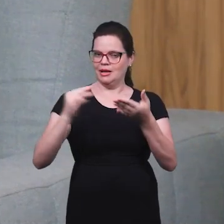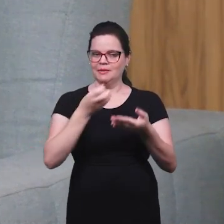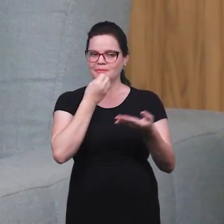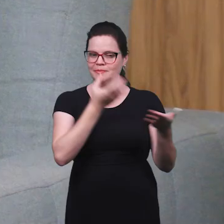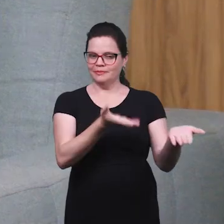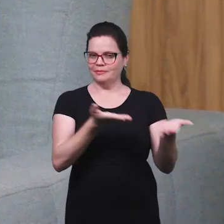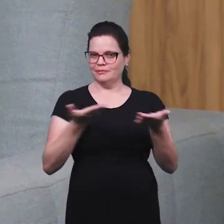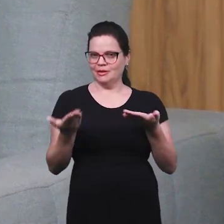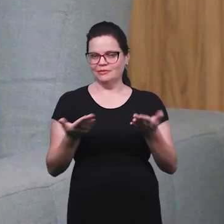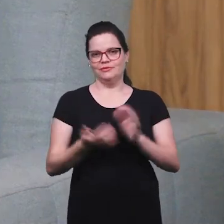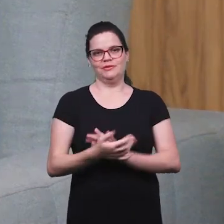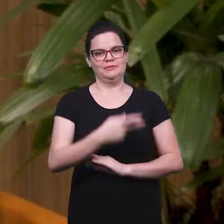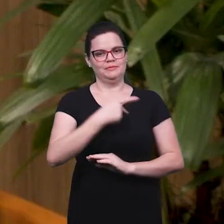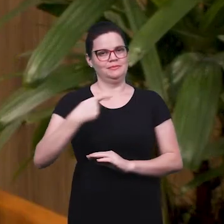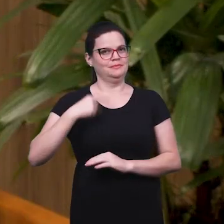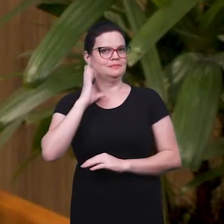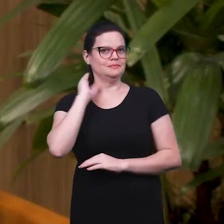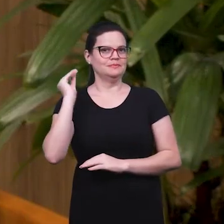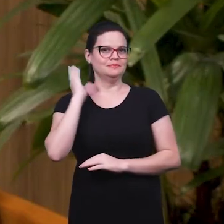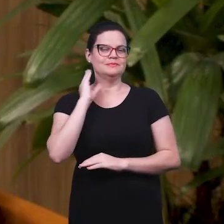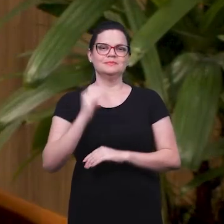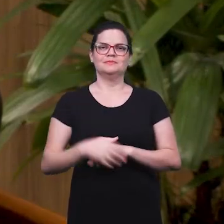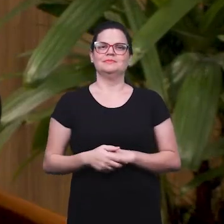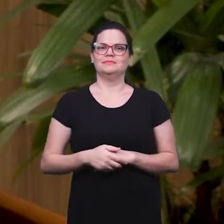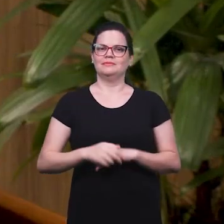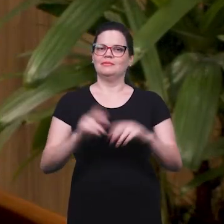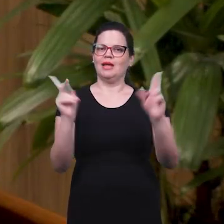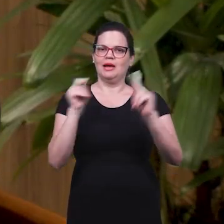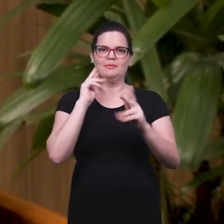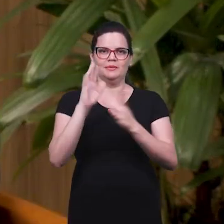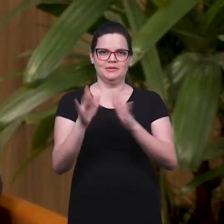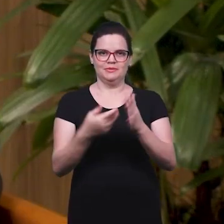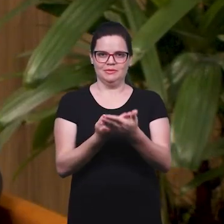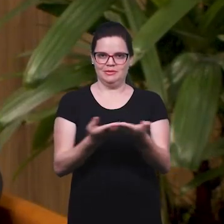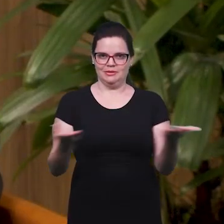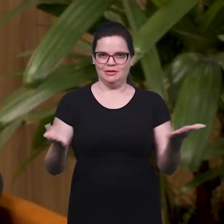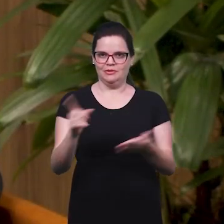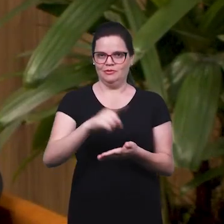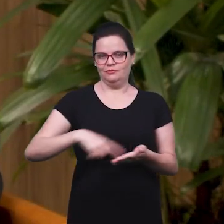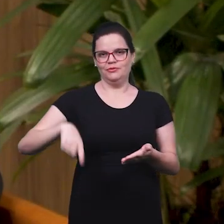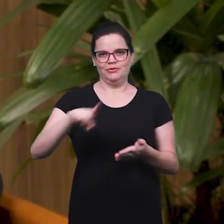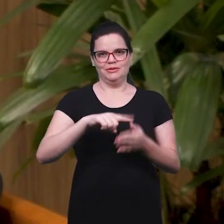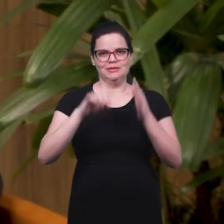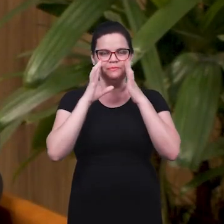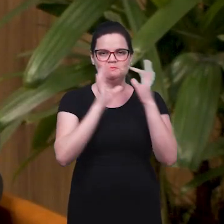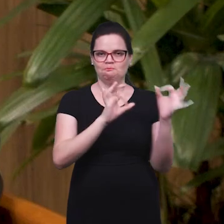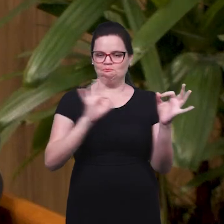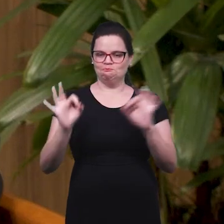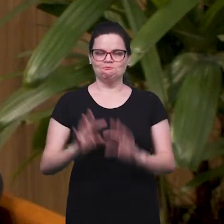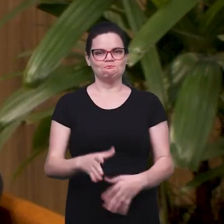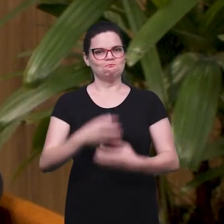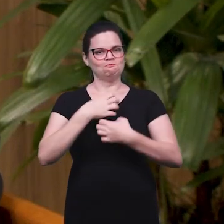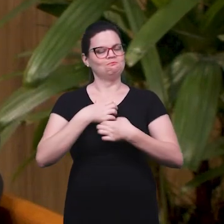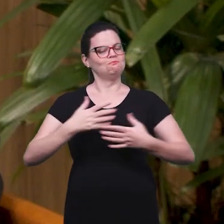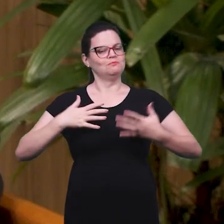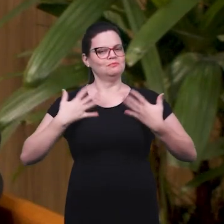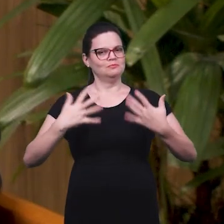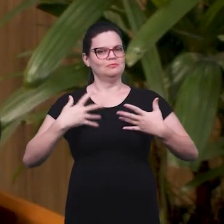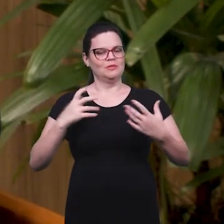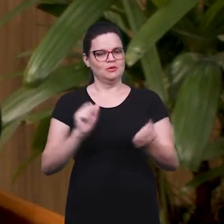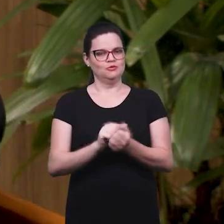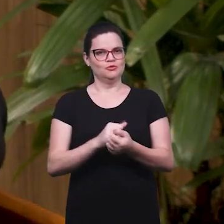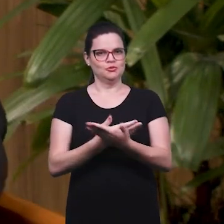bem-vindo, pastor Bísio. Paz, senhor pastor Abel, paz, senhor, os irmãos que nos acompanham. Uma alegria podermos estar